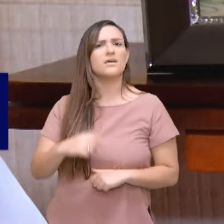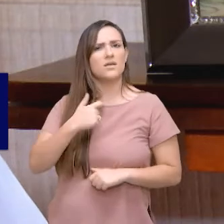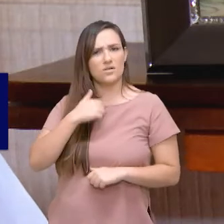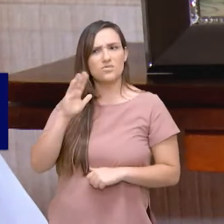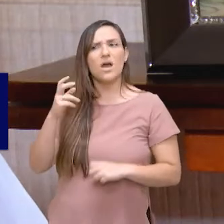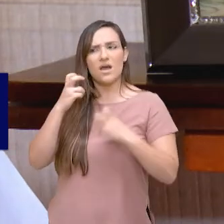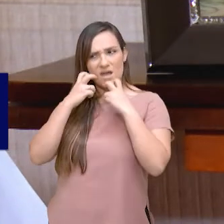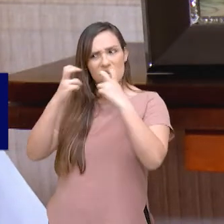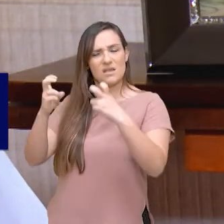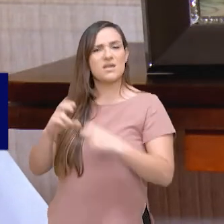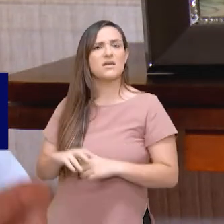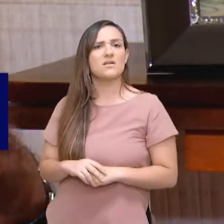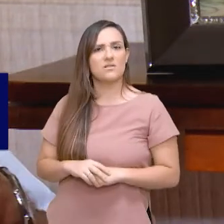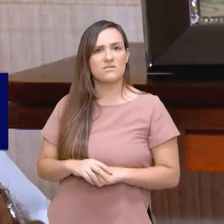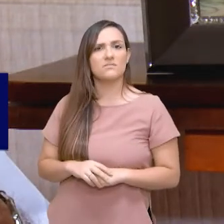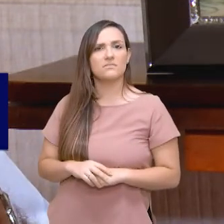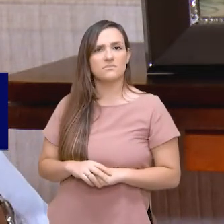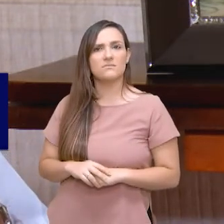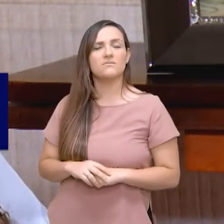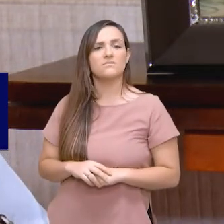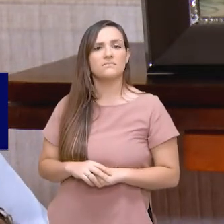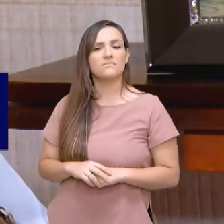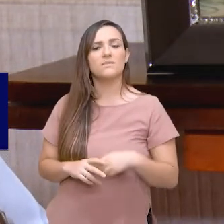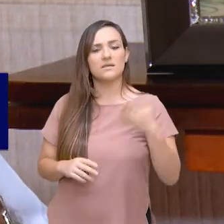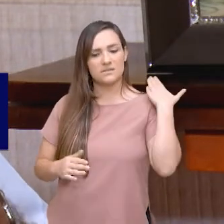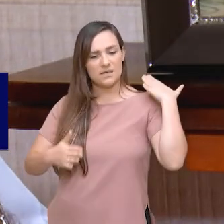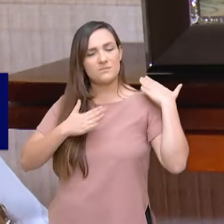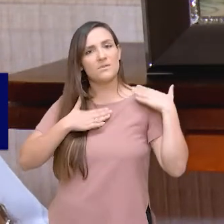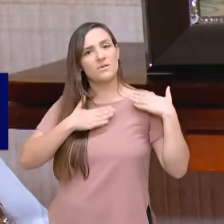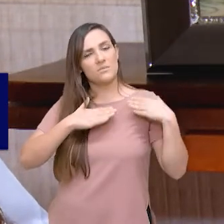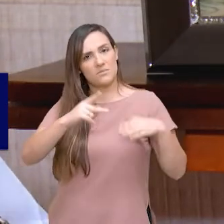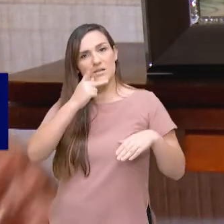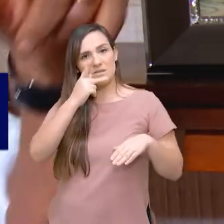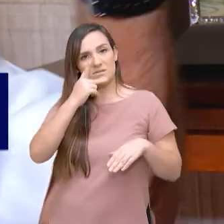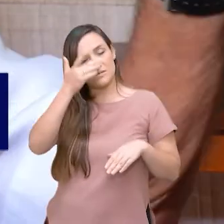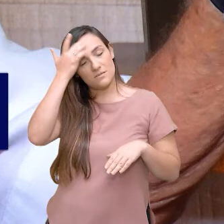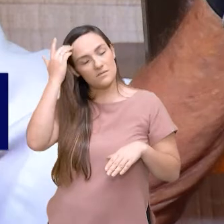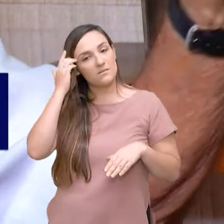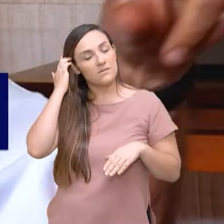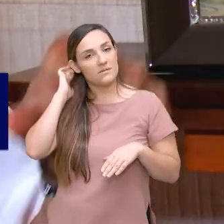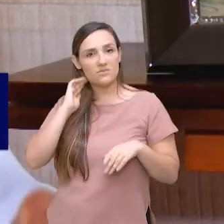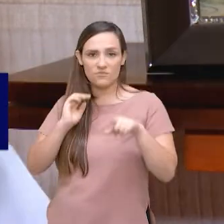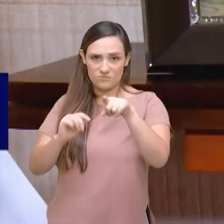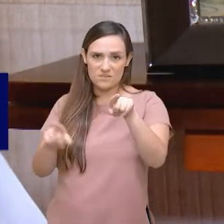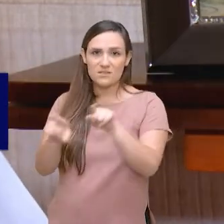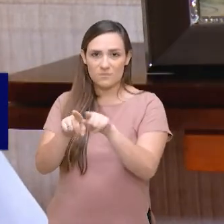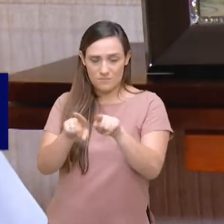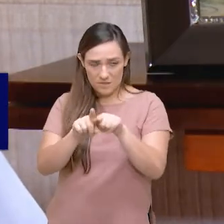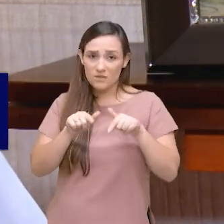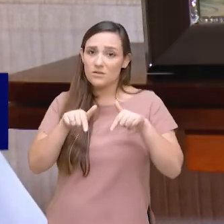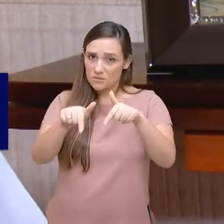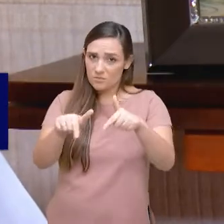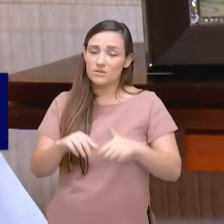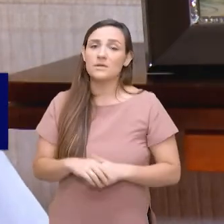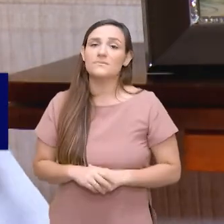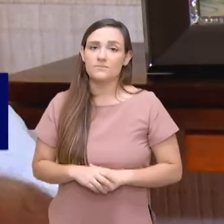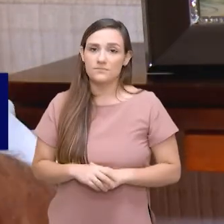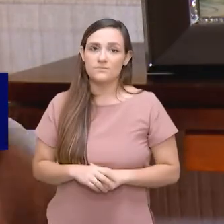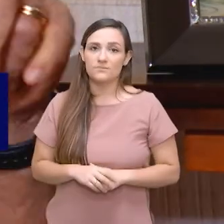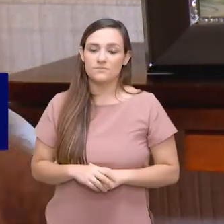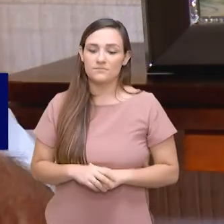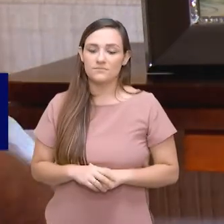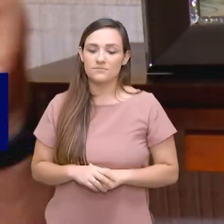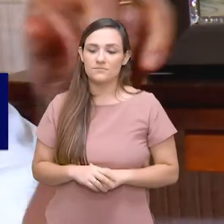gritei no meu antigo partido, nos meus antigos partidos, que você lutou também. Nós